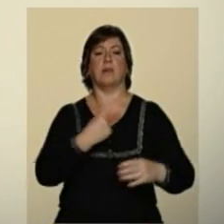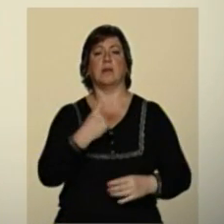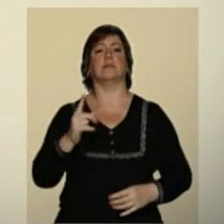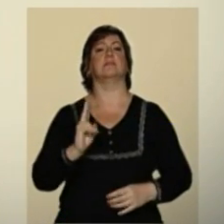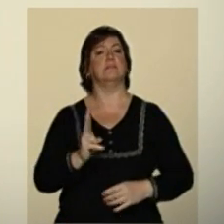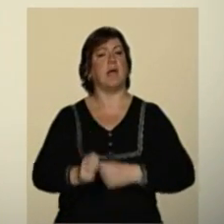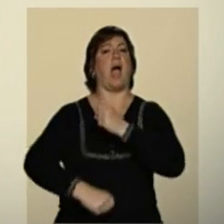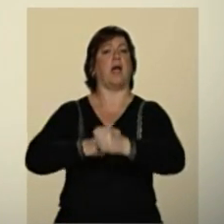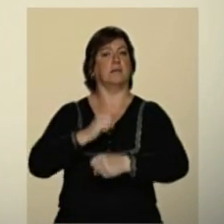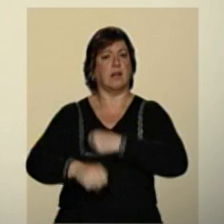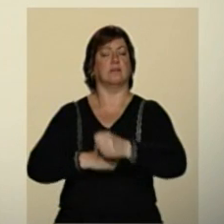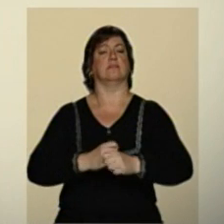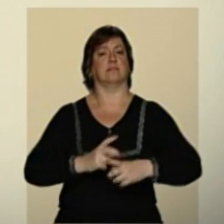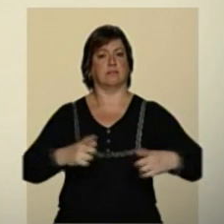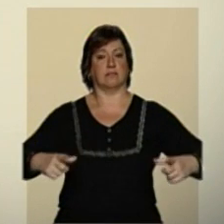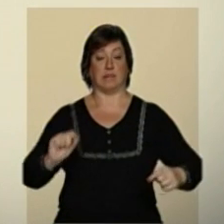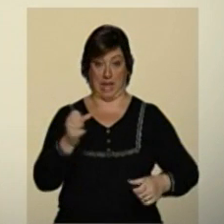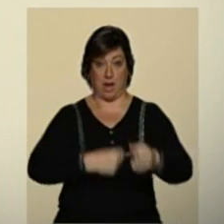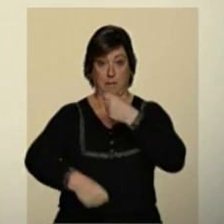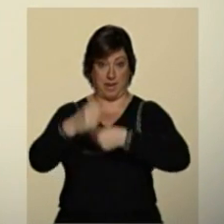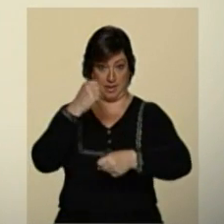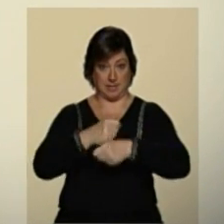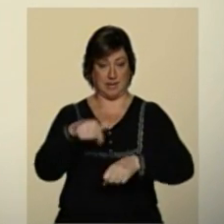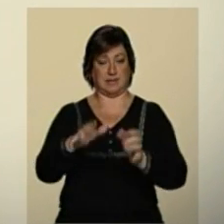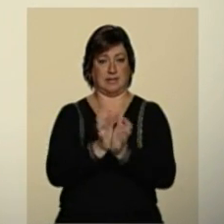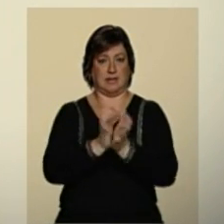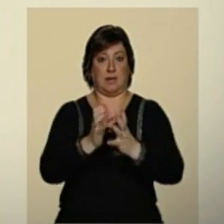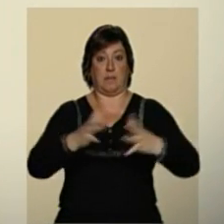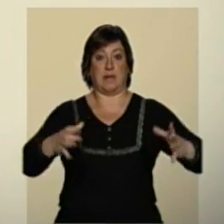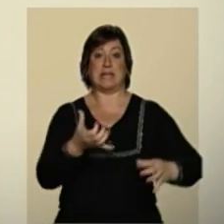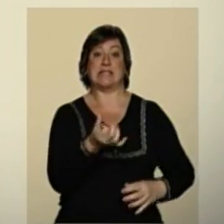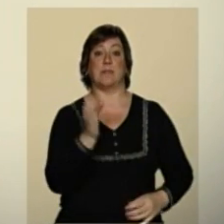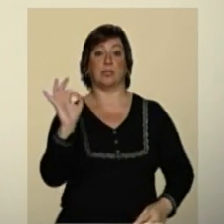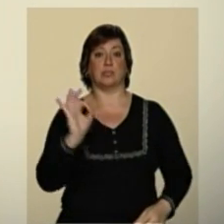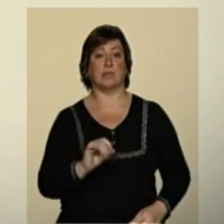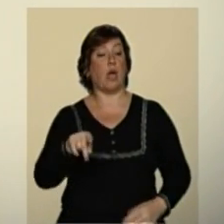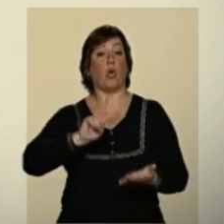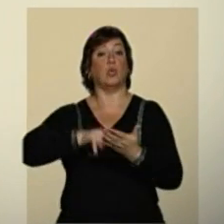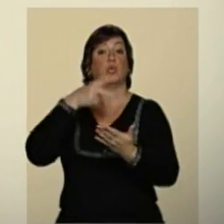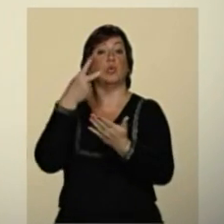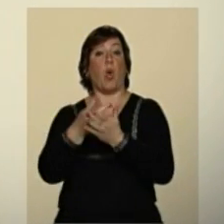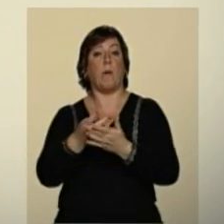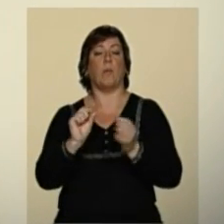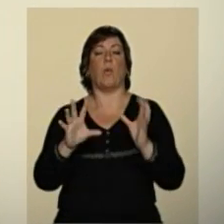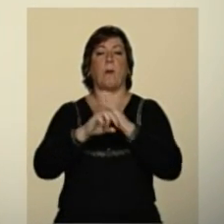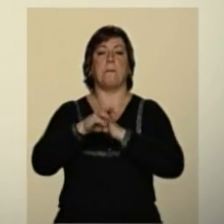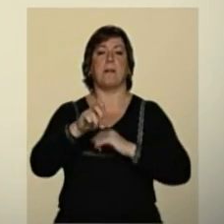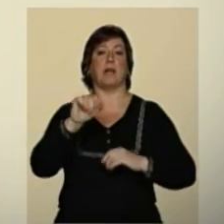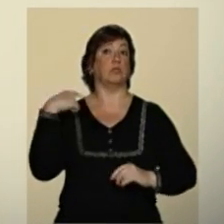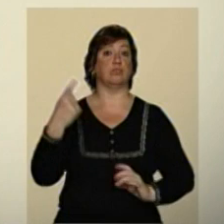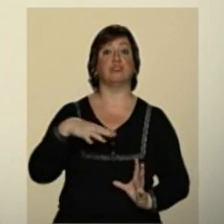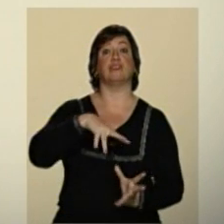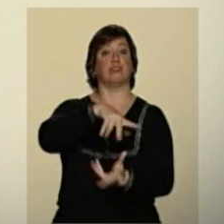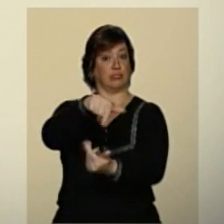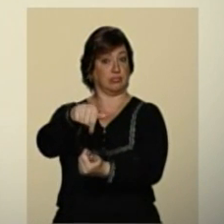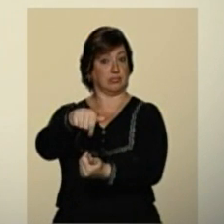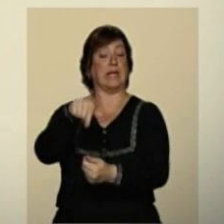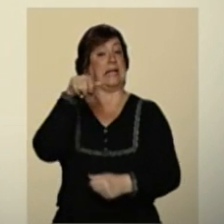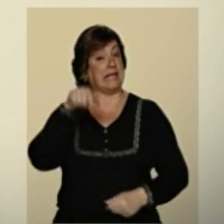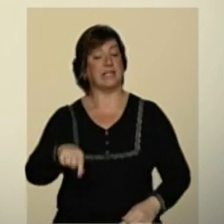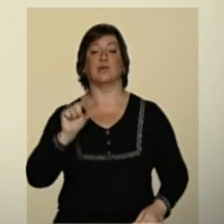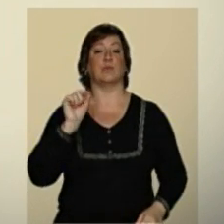ano passado o setor do Turismo no Brasil cresceu 6% o dobro da média mundial Isto é o